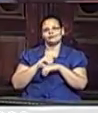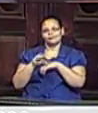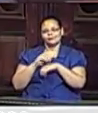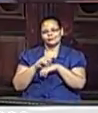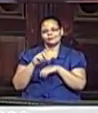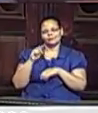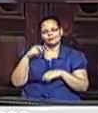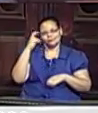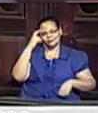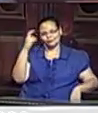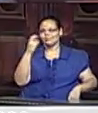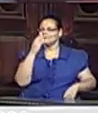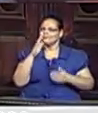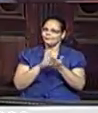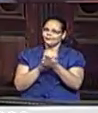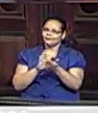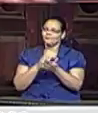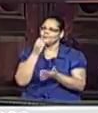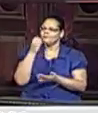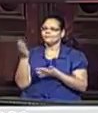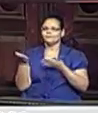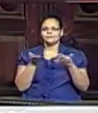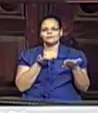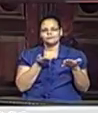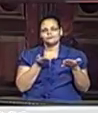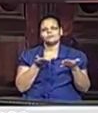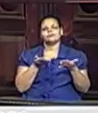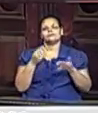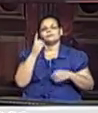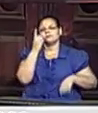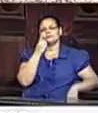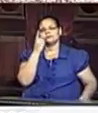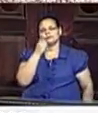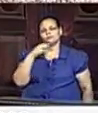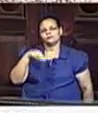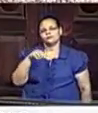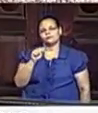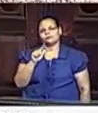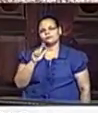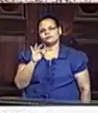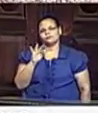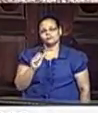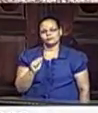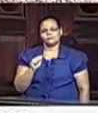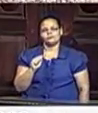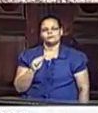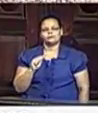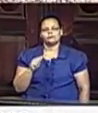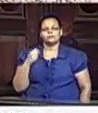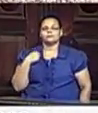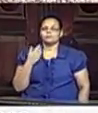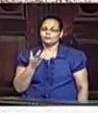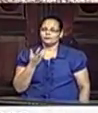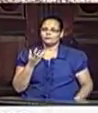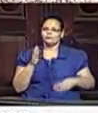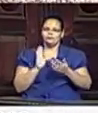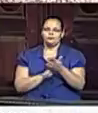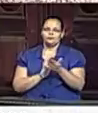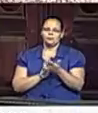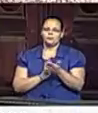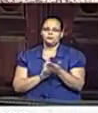André. Parabéns, seja bem-vindo. Deputado Malafaia e depois... O deputado Gilberto Palmares, quero parabenizar também